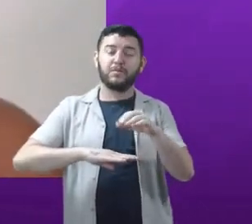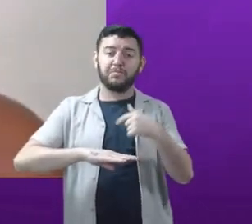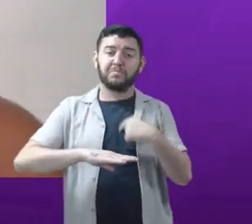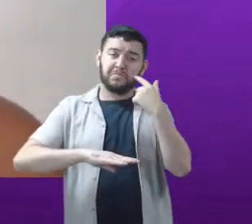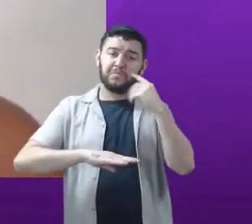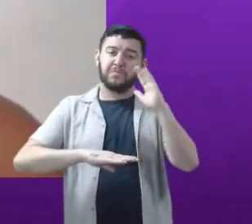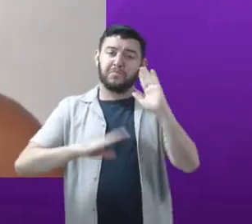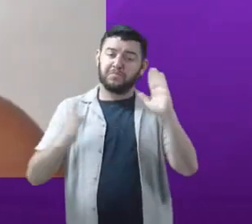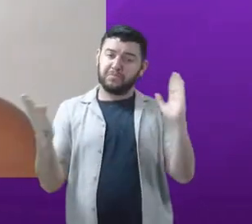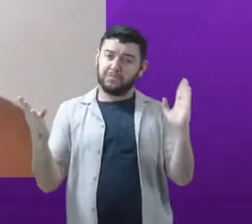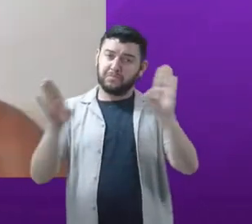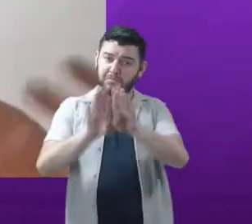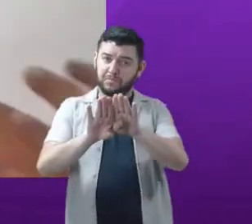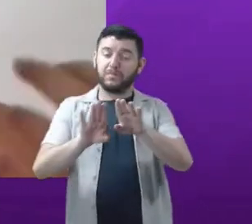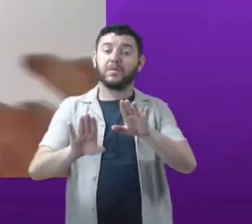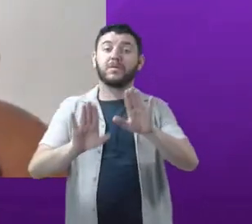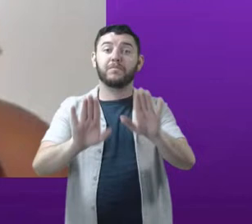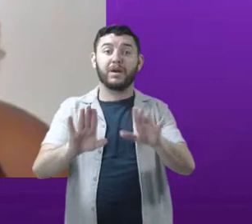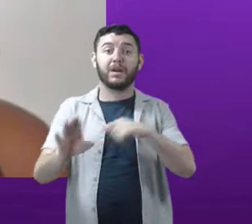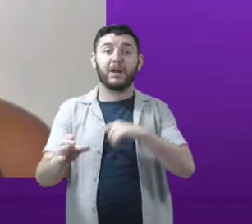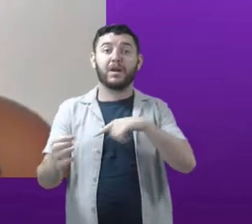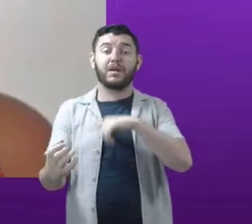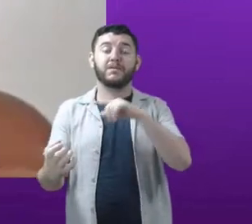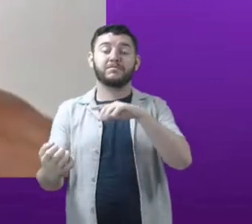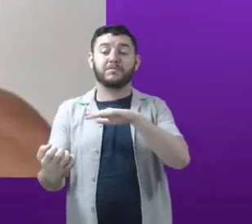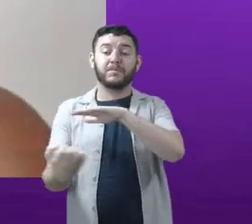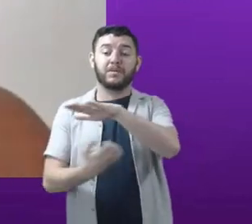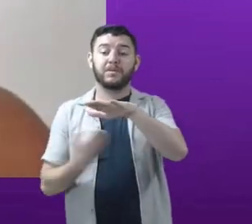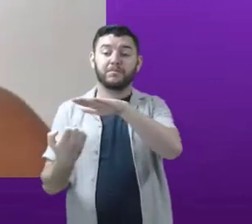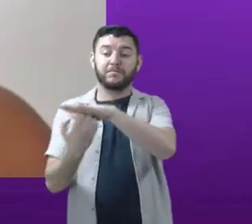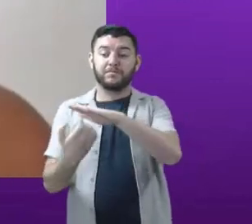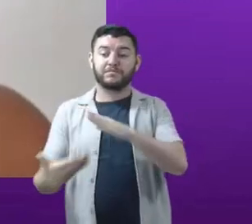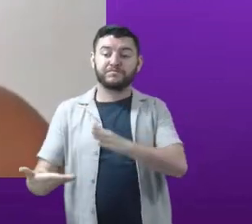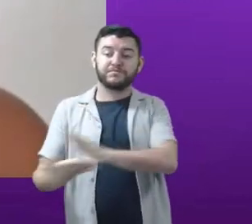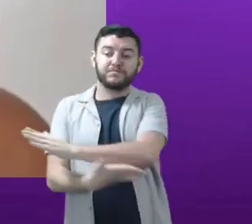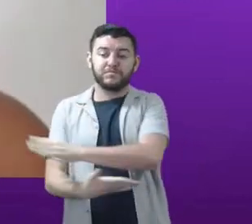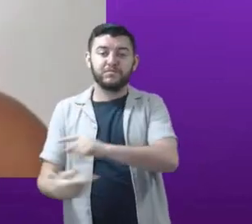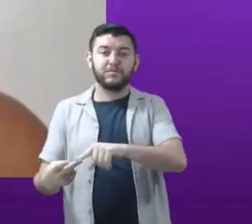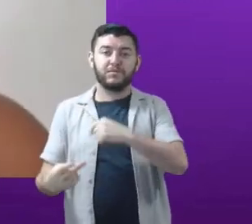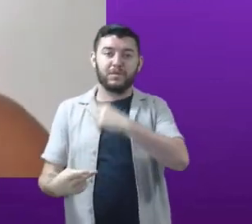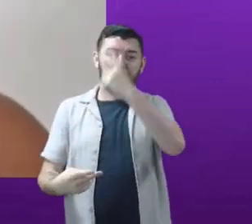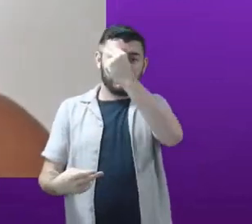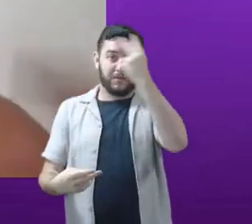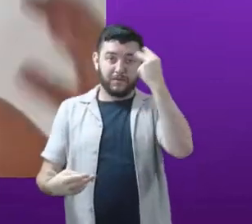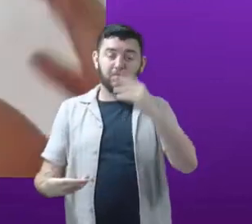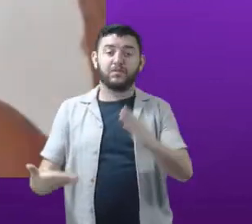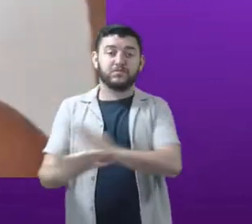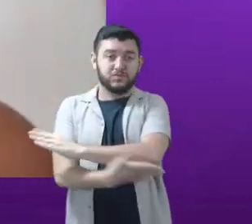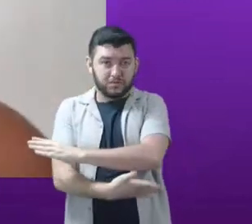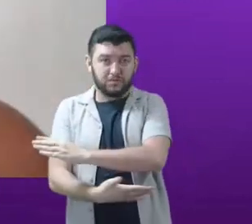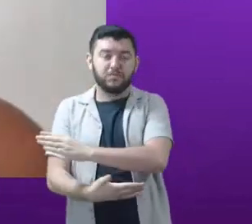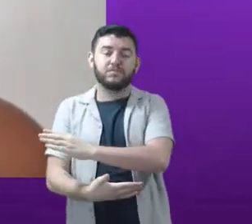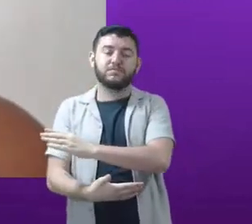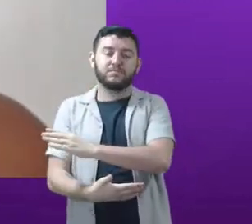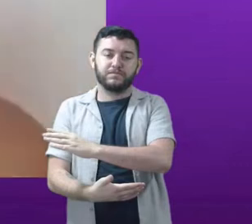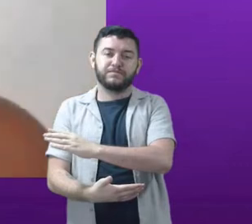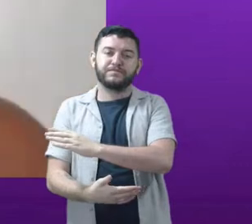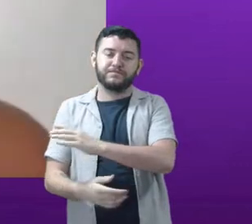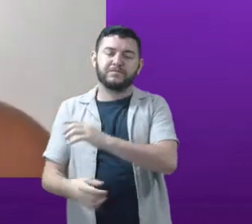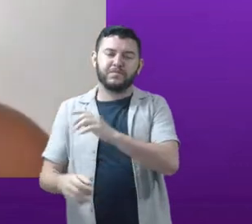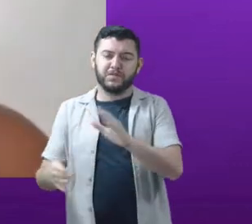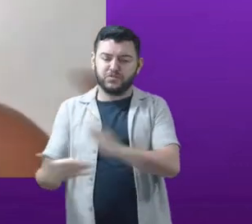a Braskem, juntamente com a prefeitura, além de retirar as pessoas dos bairros, né,